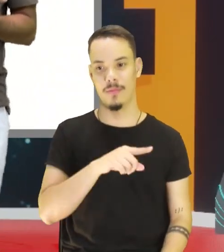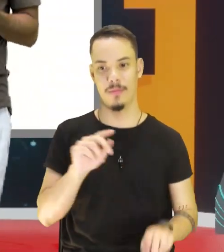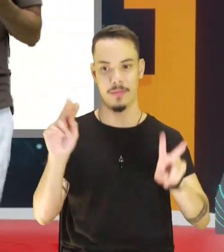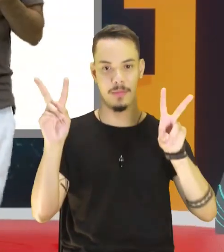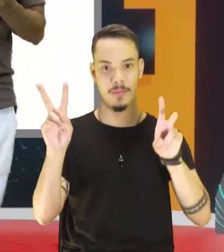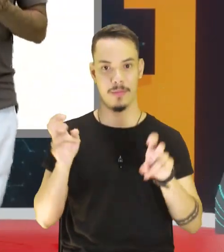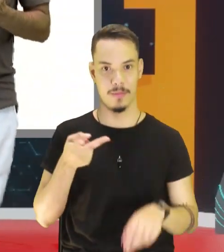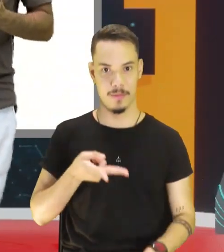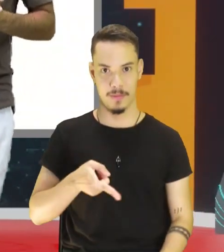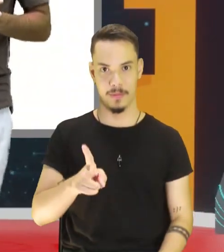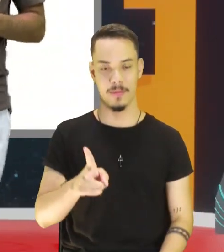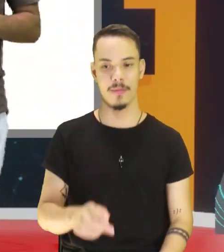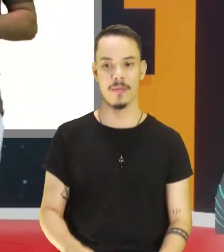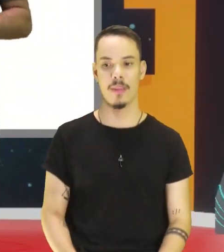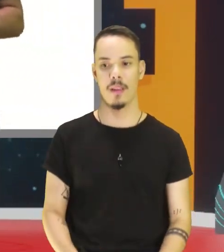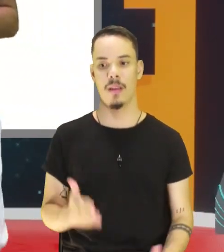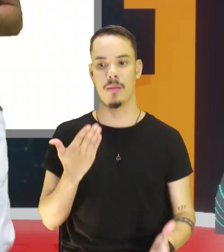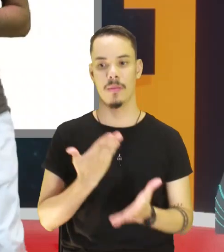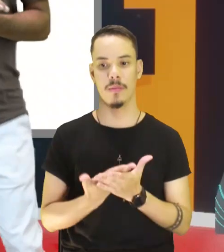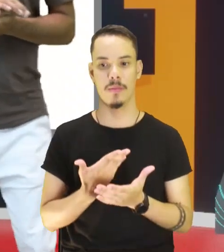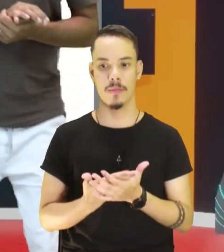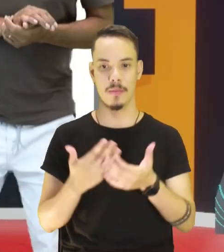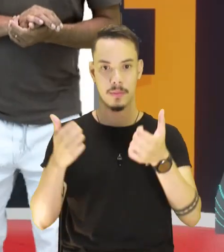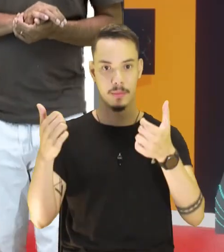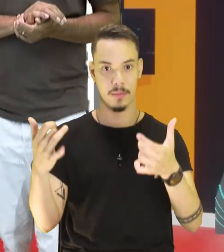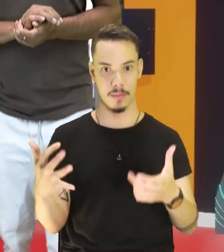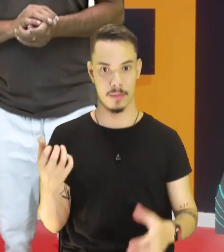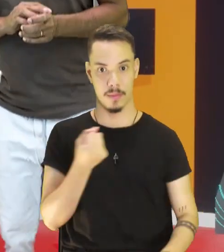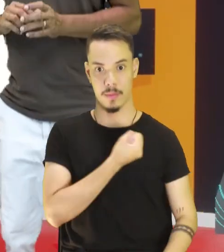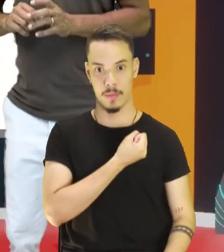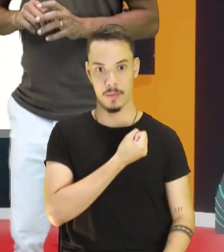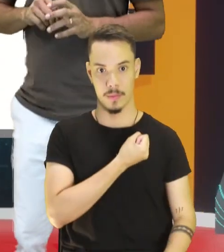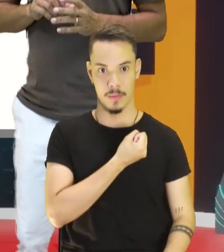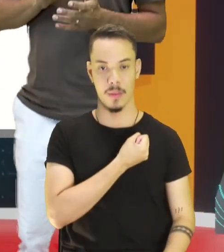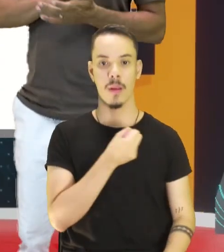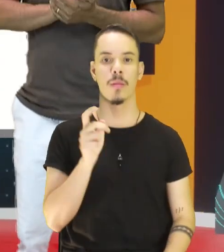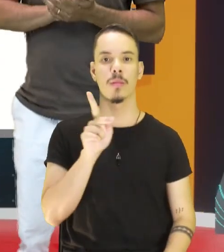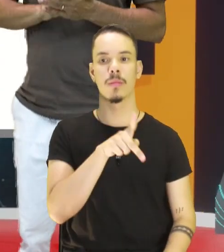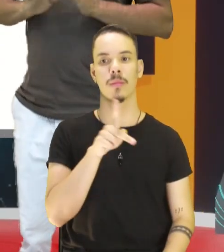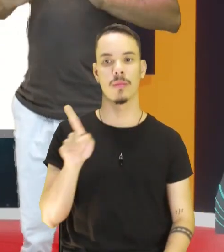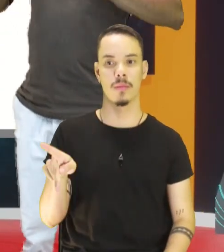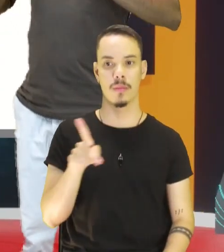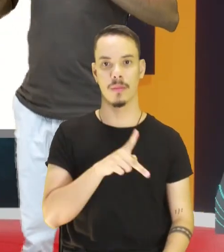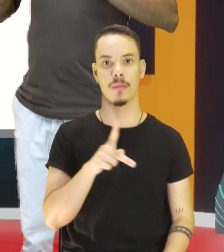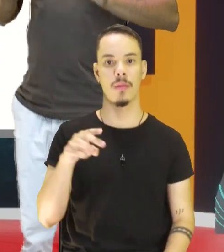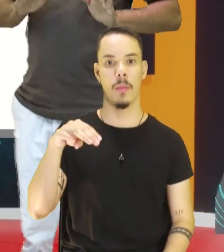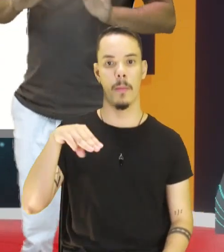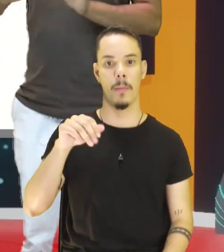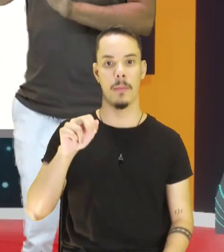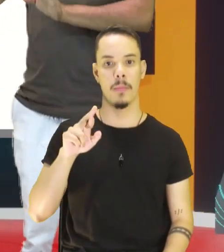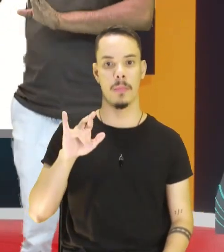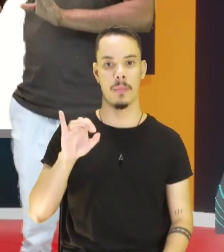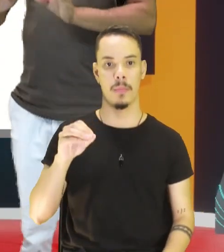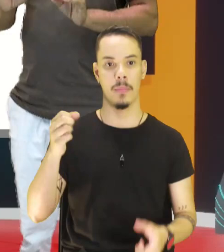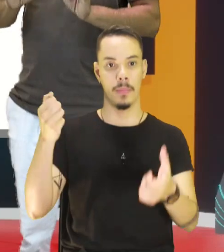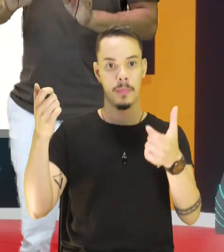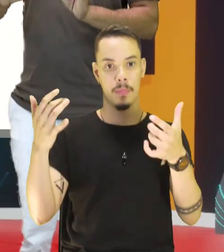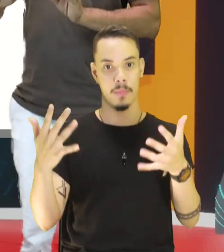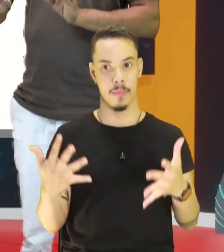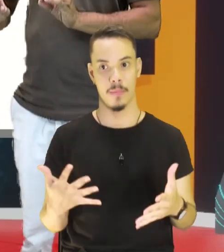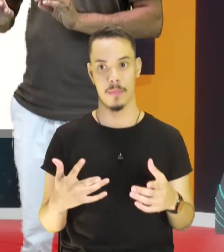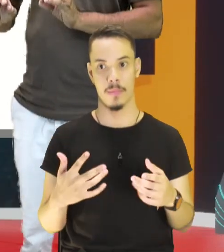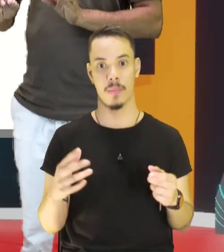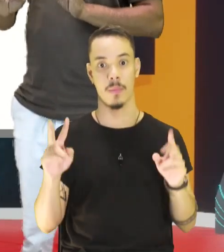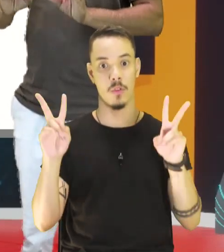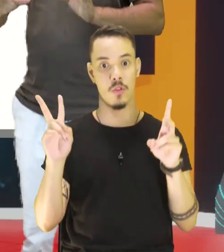assunto. A aula fala do valor numérico de uma função. O professor Maurício já disse que tem a ver com... máquina de fazer contas, ou a máquina